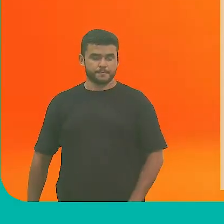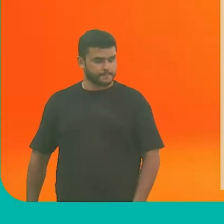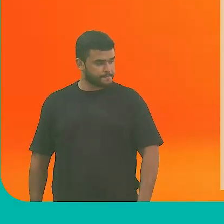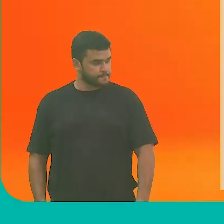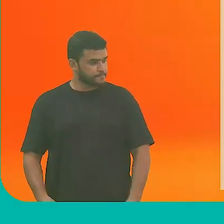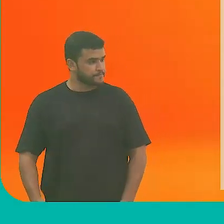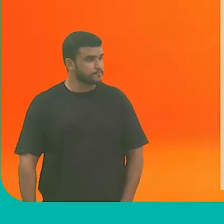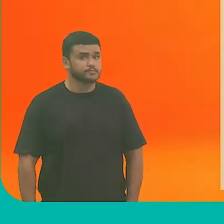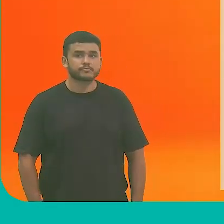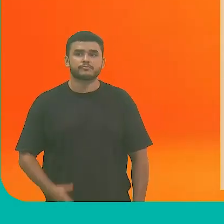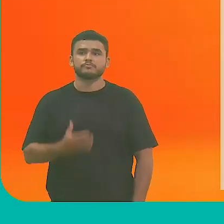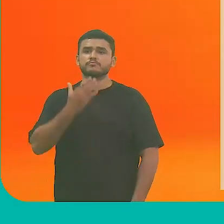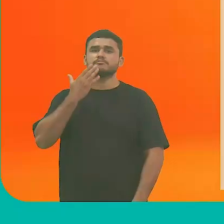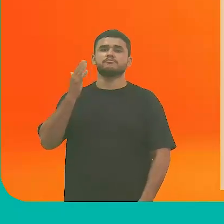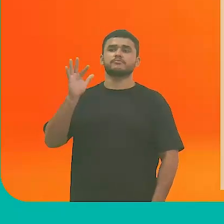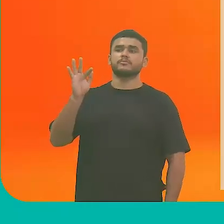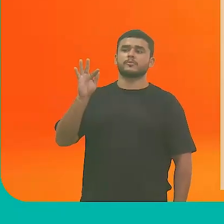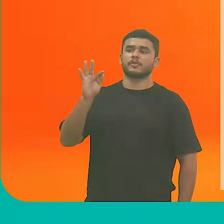ansiosos. Cadê o Fábio Frota?